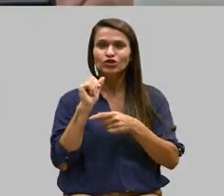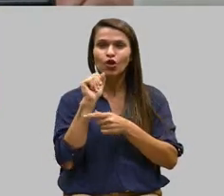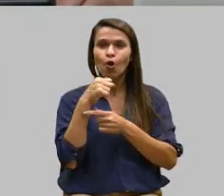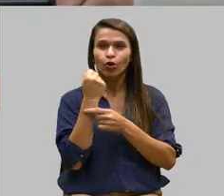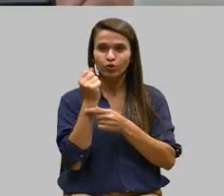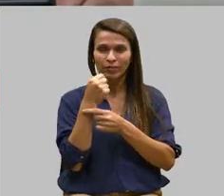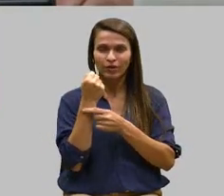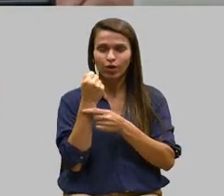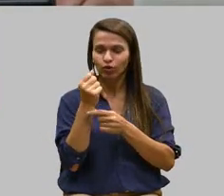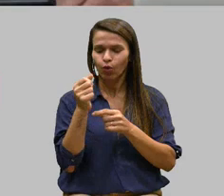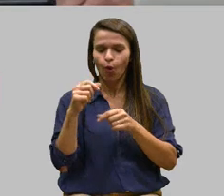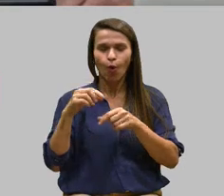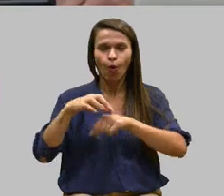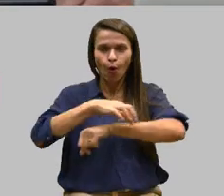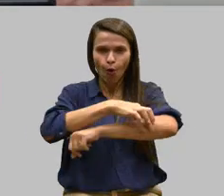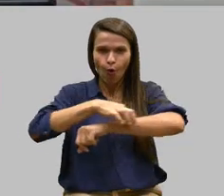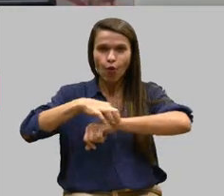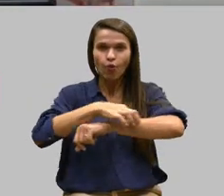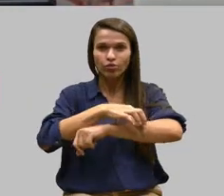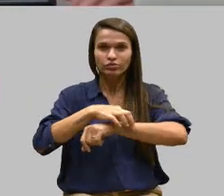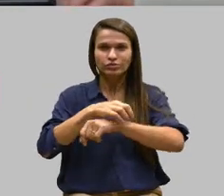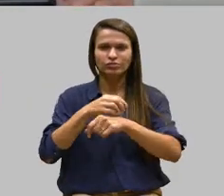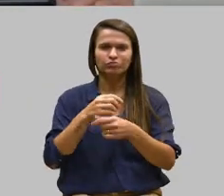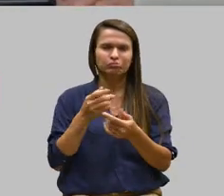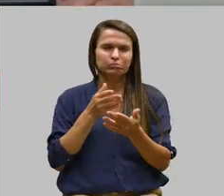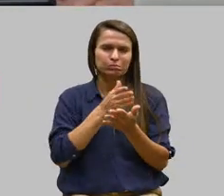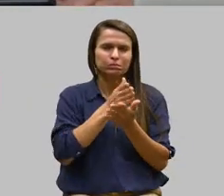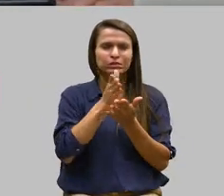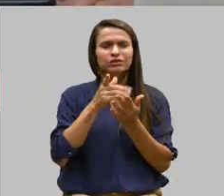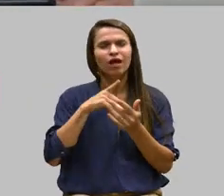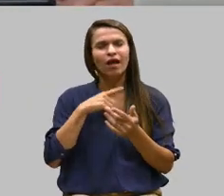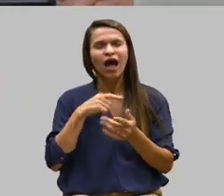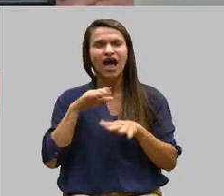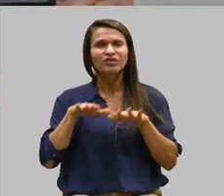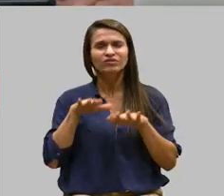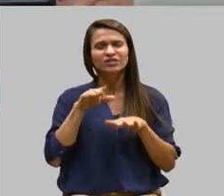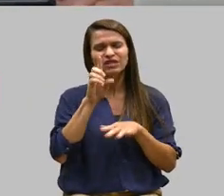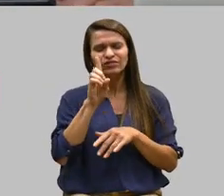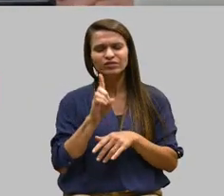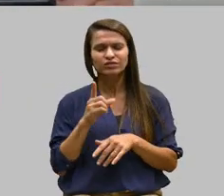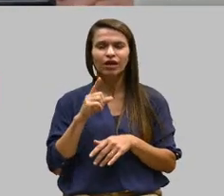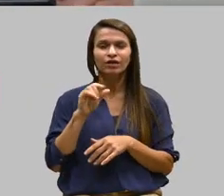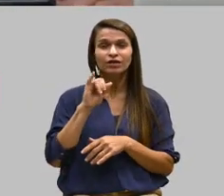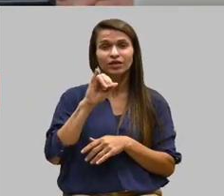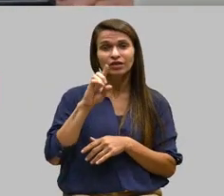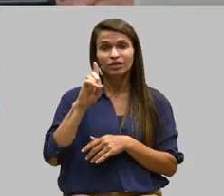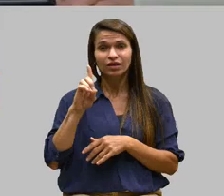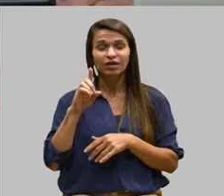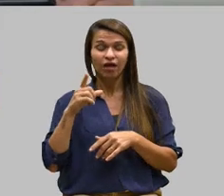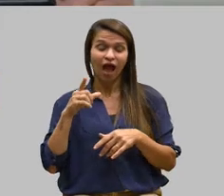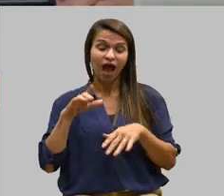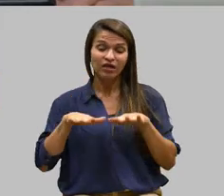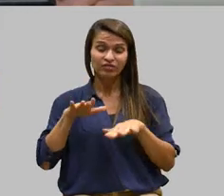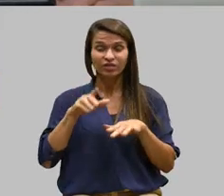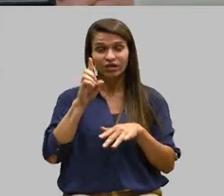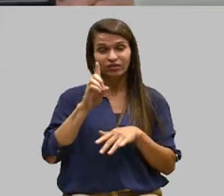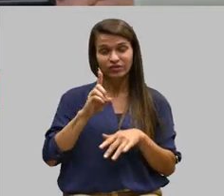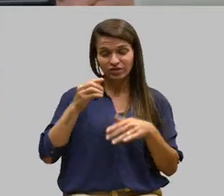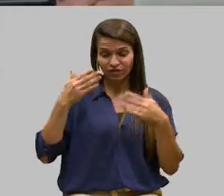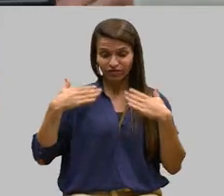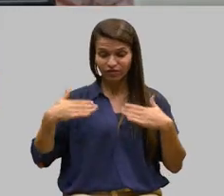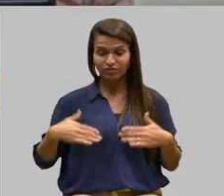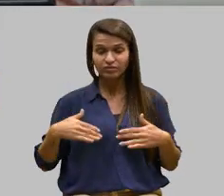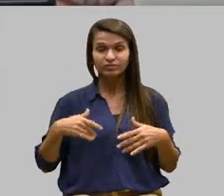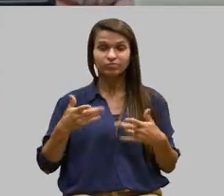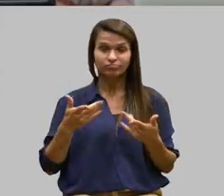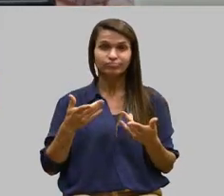as deficiências sempre são multifuncionais às vezes é intelectual e às vezes tem a deficiência física e depende do